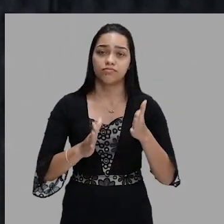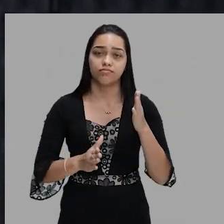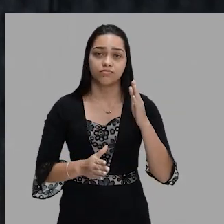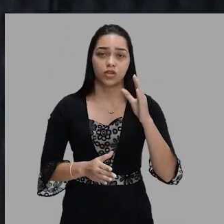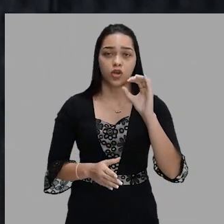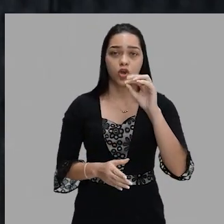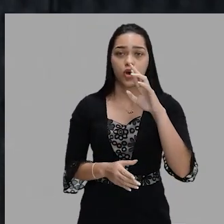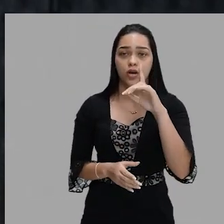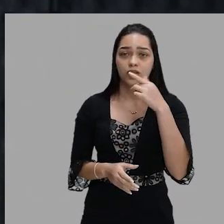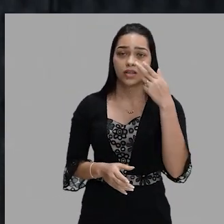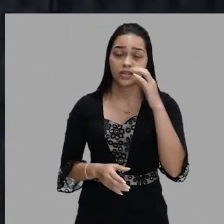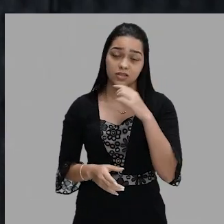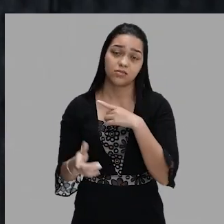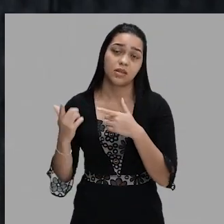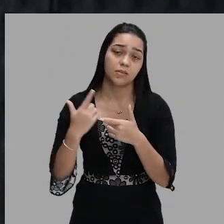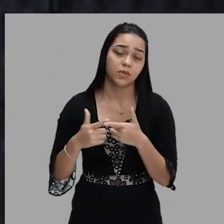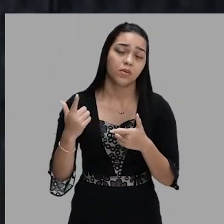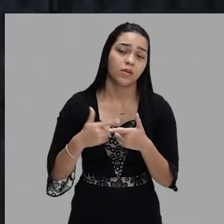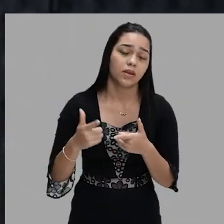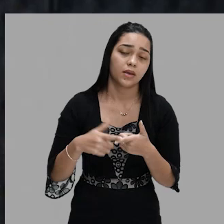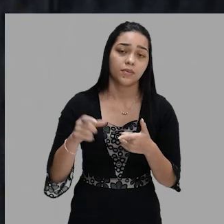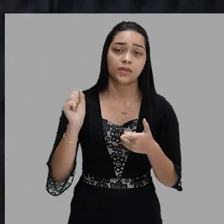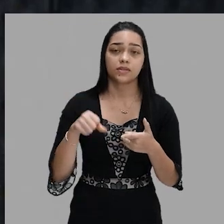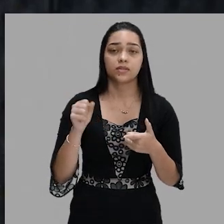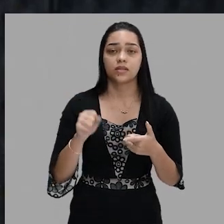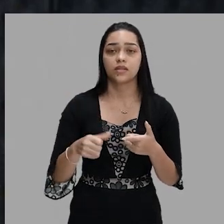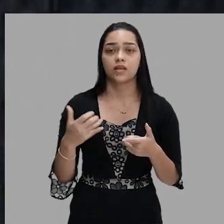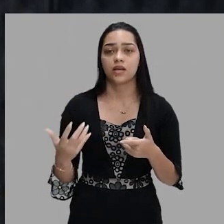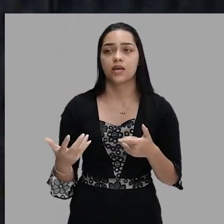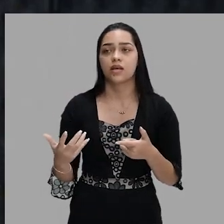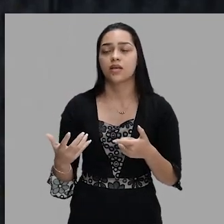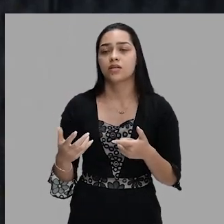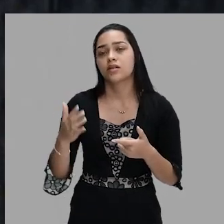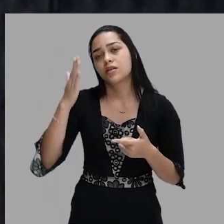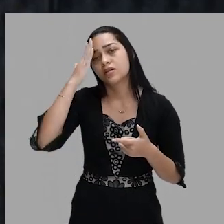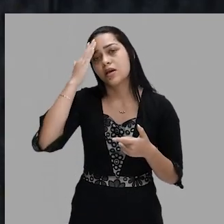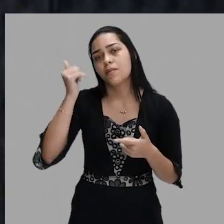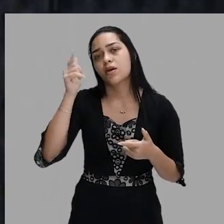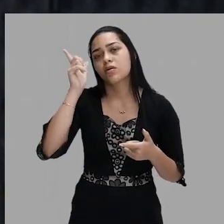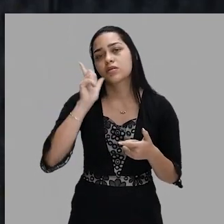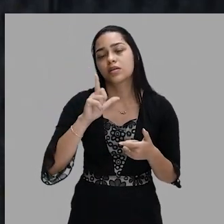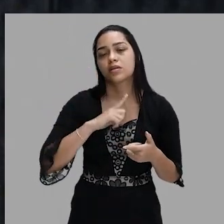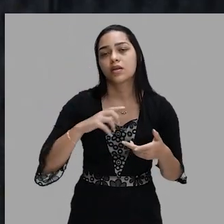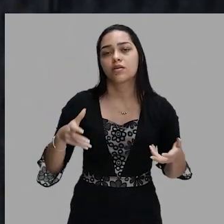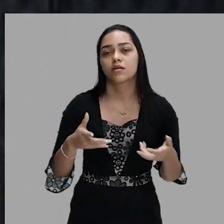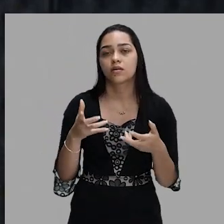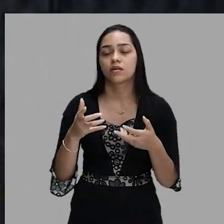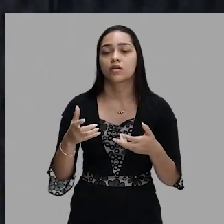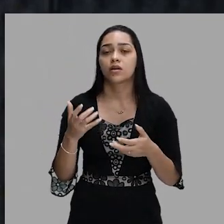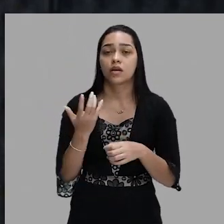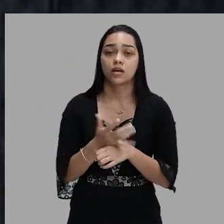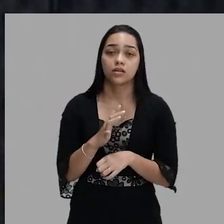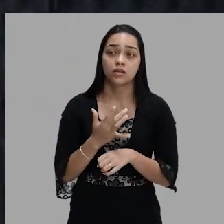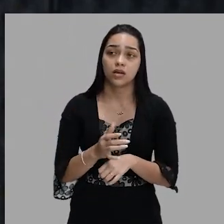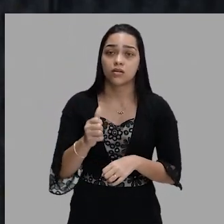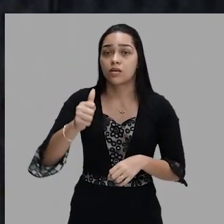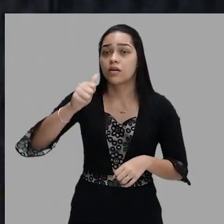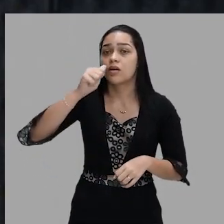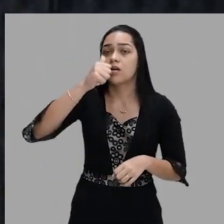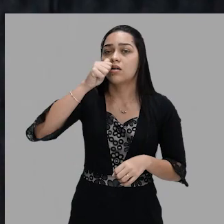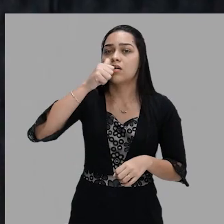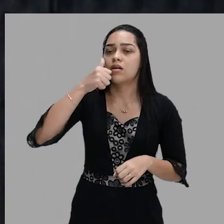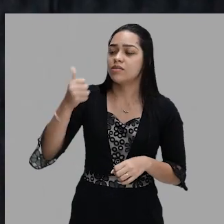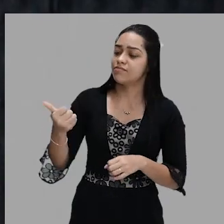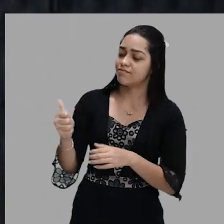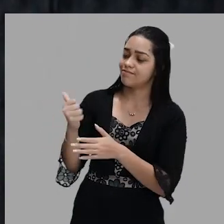motora. O indivíduo ele vai ter problema de conseguir promover atividades simples, como tomar água,